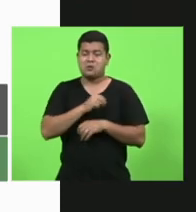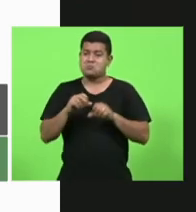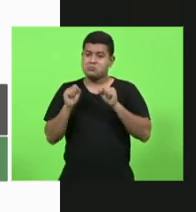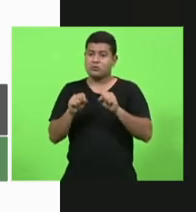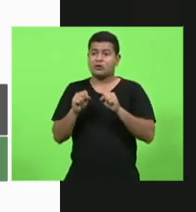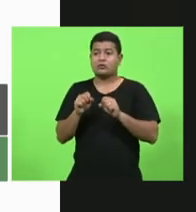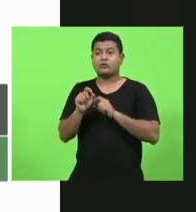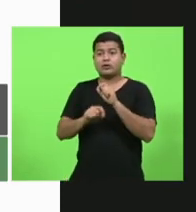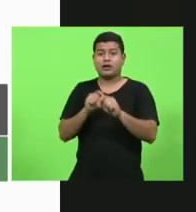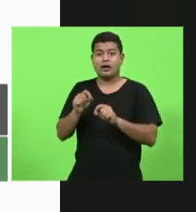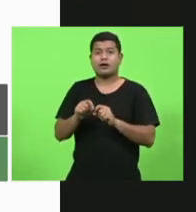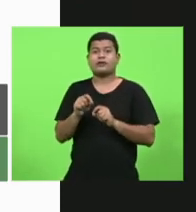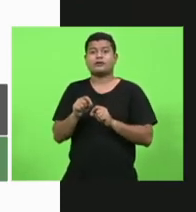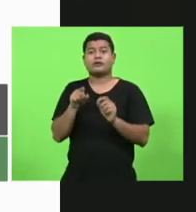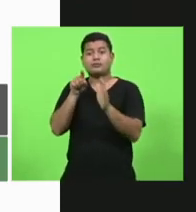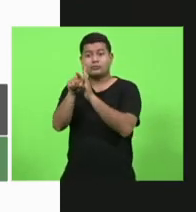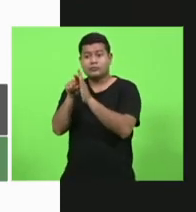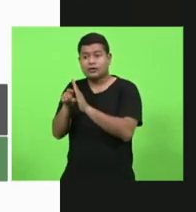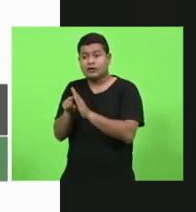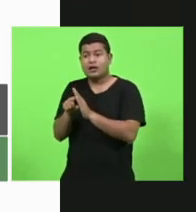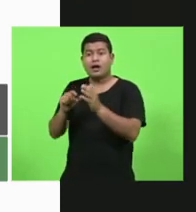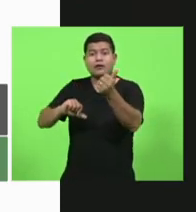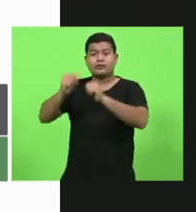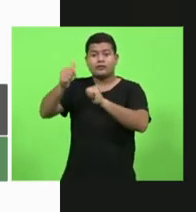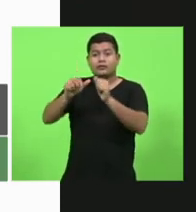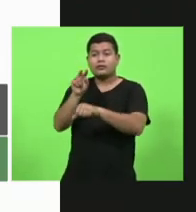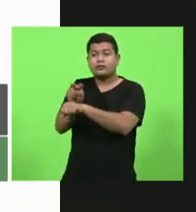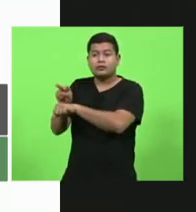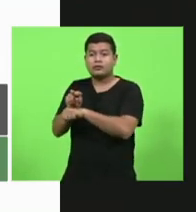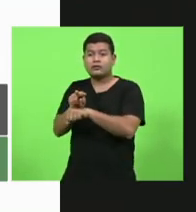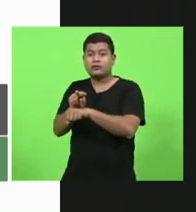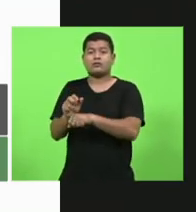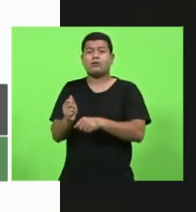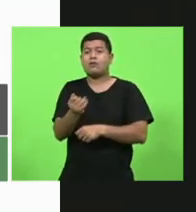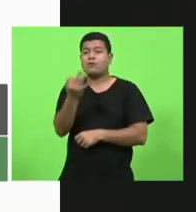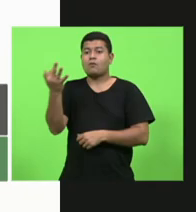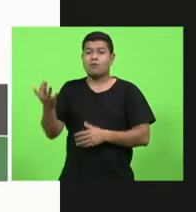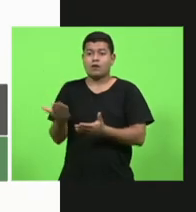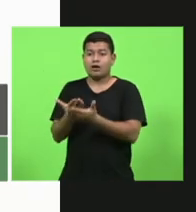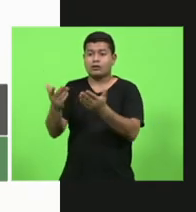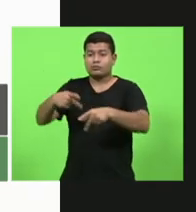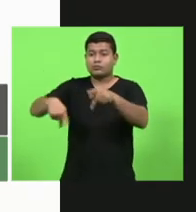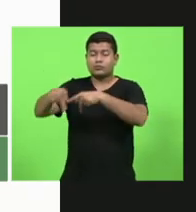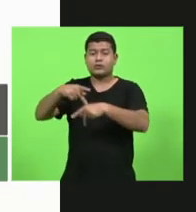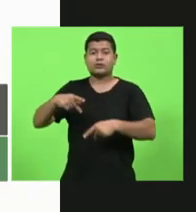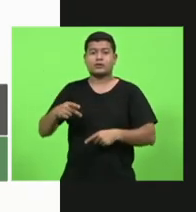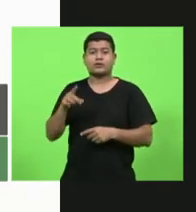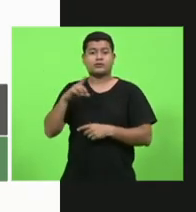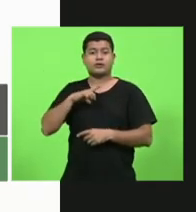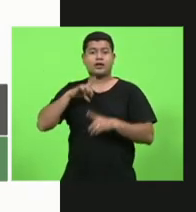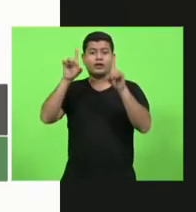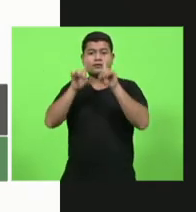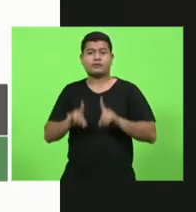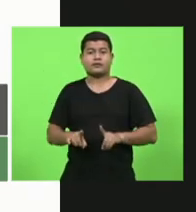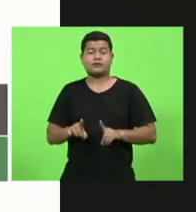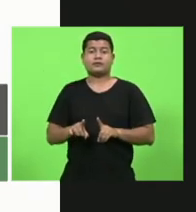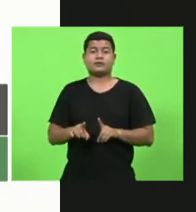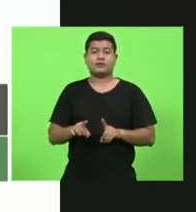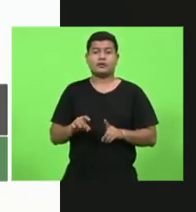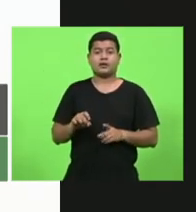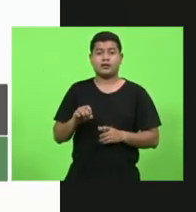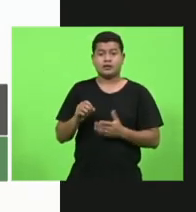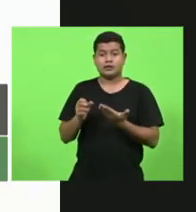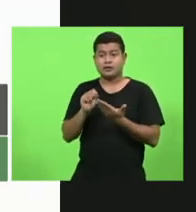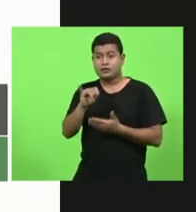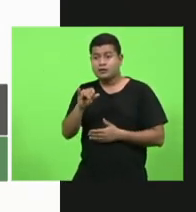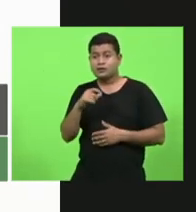esse levantamento nos municípios do quantitativo da população com deficiência, ou se existe uma forma até de levantar esse